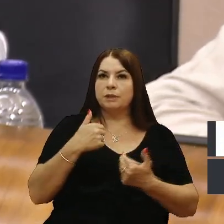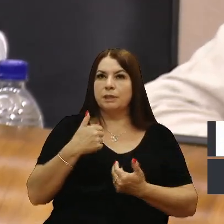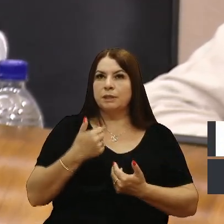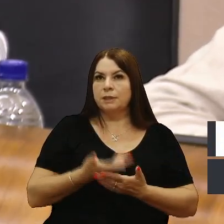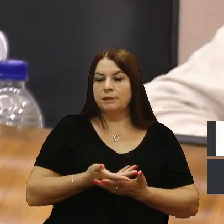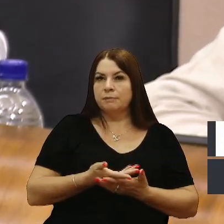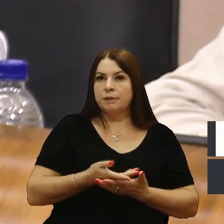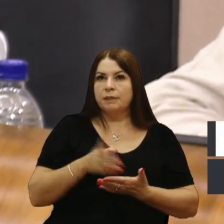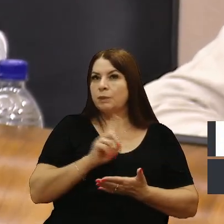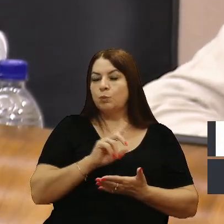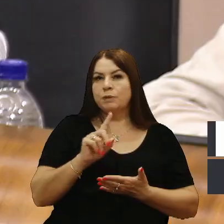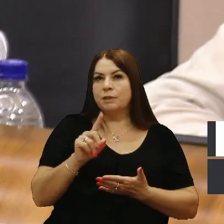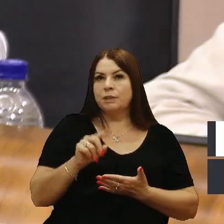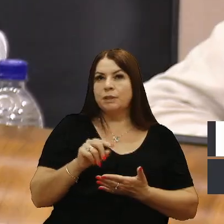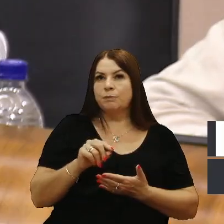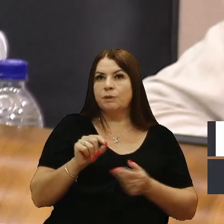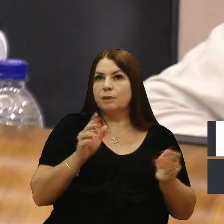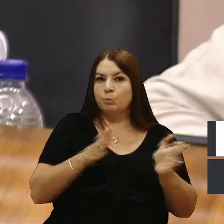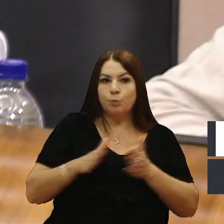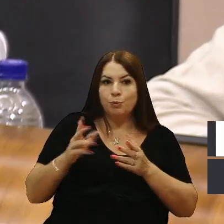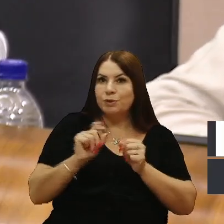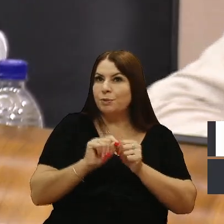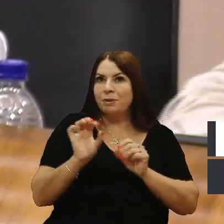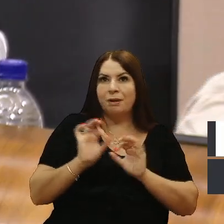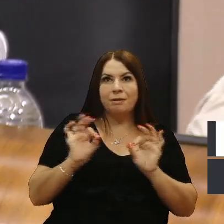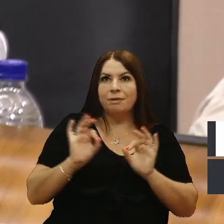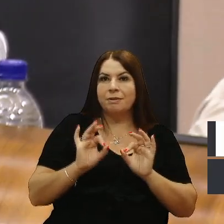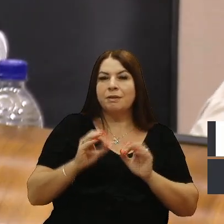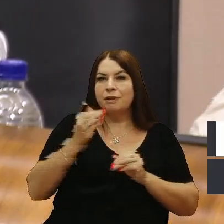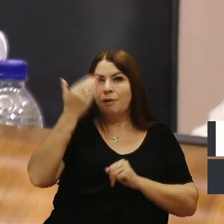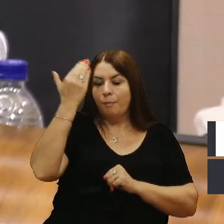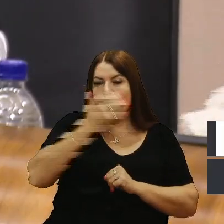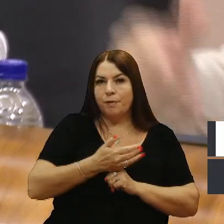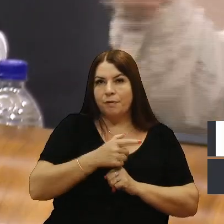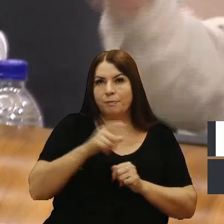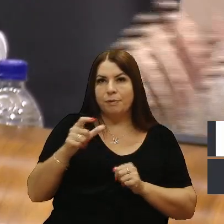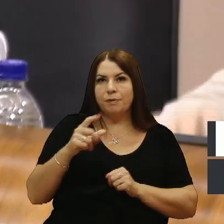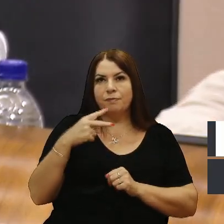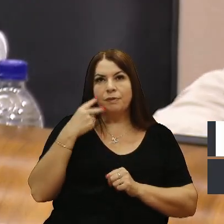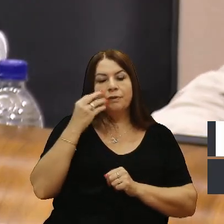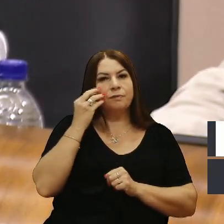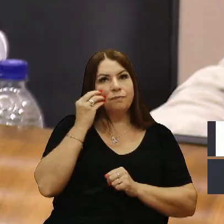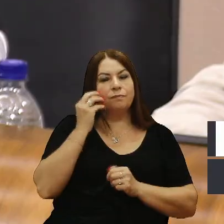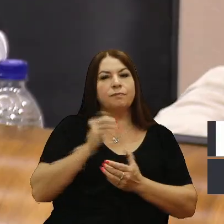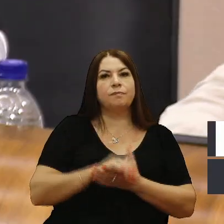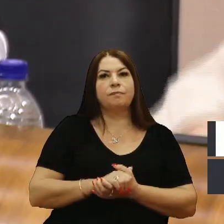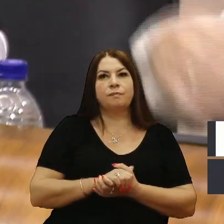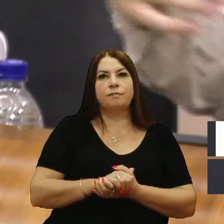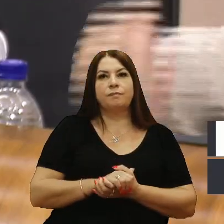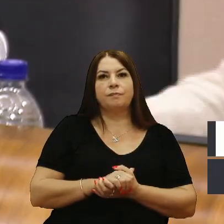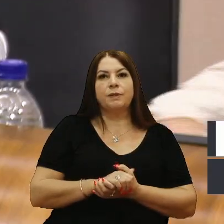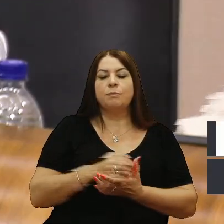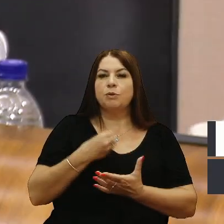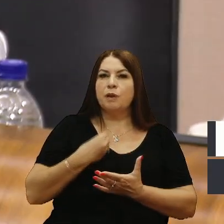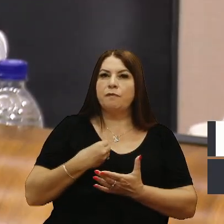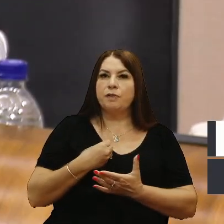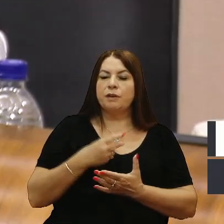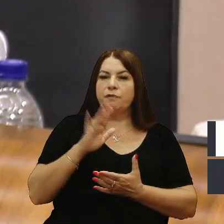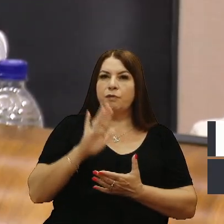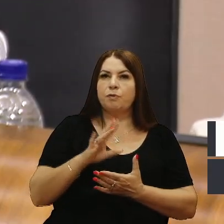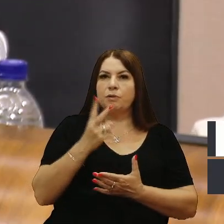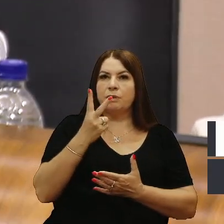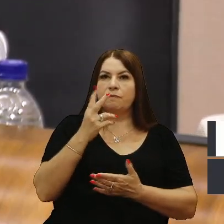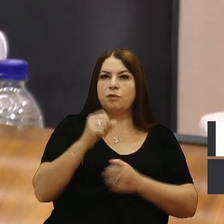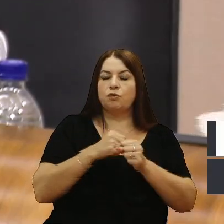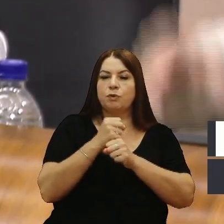esse não esteja produzindo nada. Prova maior é a seguinte, vereador Jack, o senhor que passou da sua vida pelo menos 20 anos dentro de uma